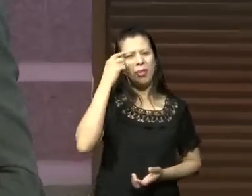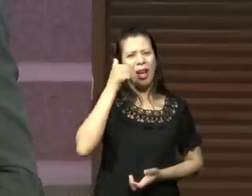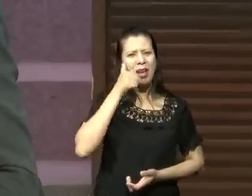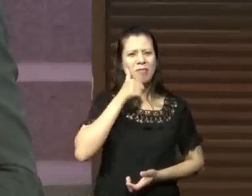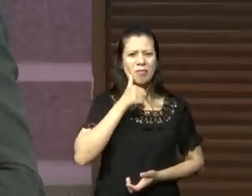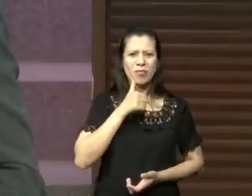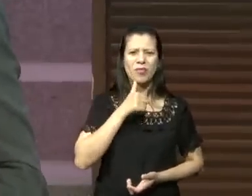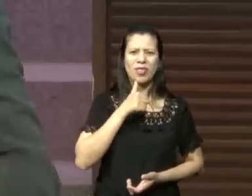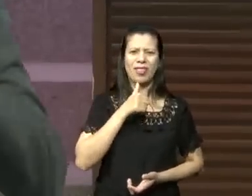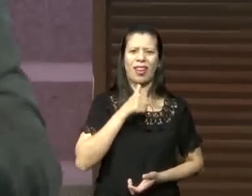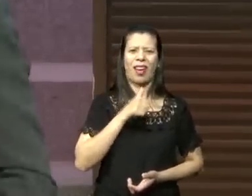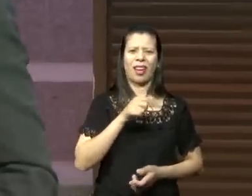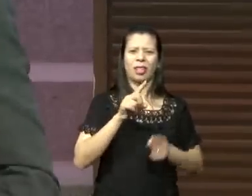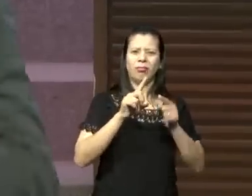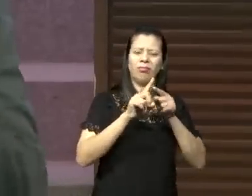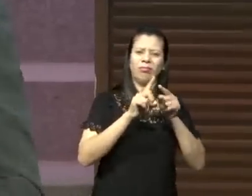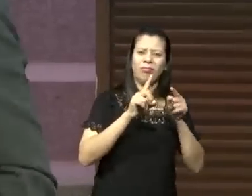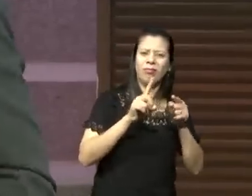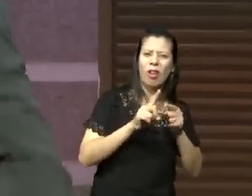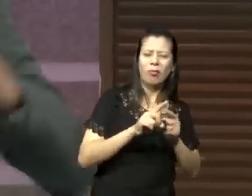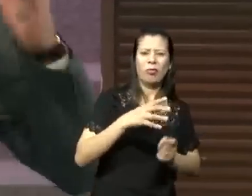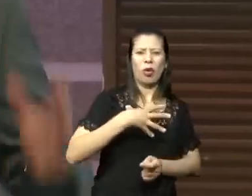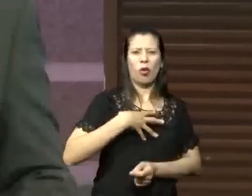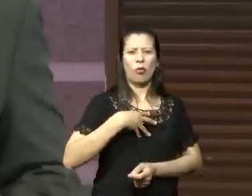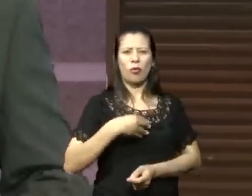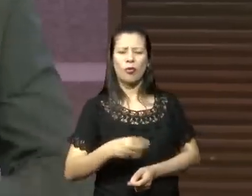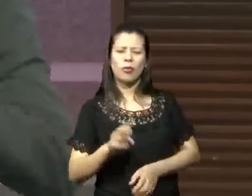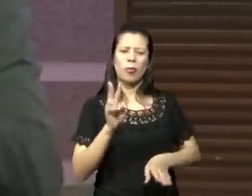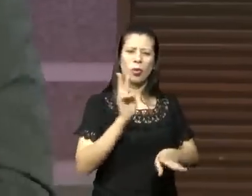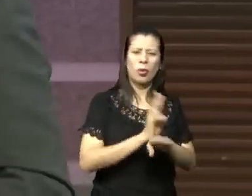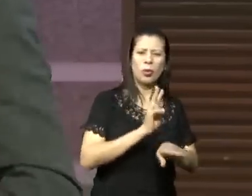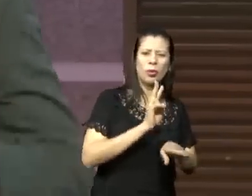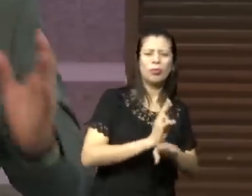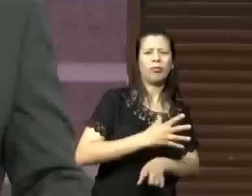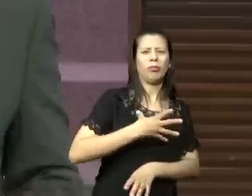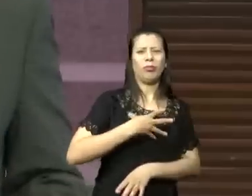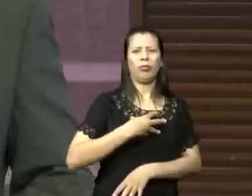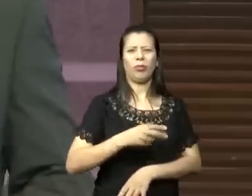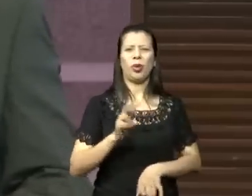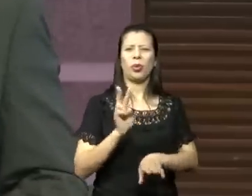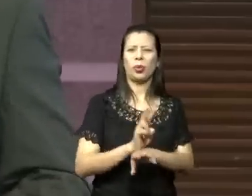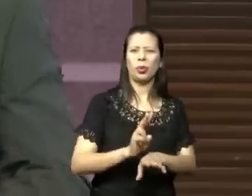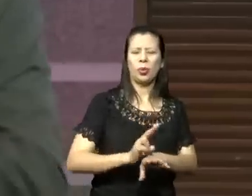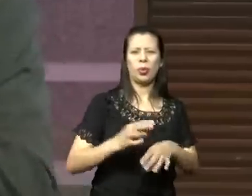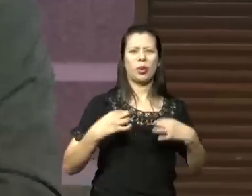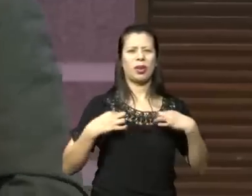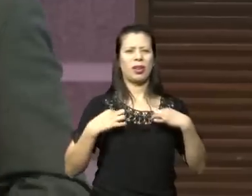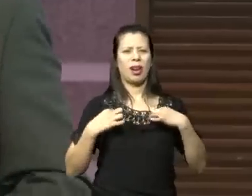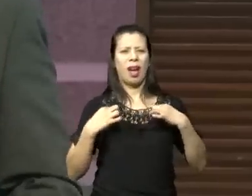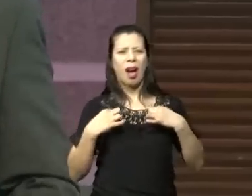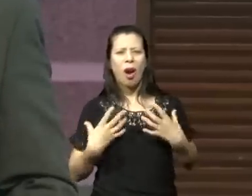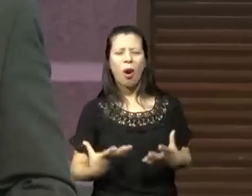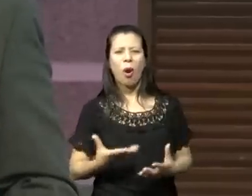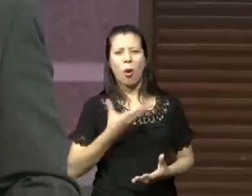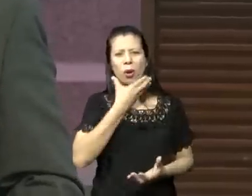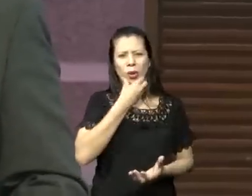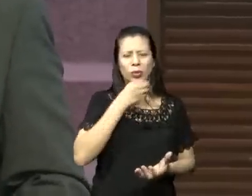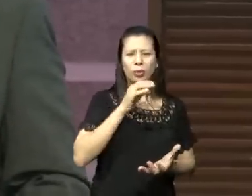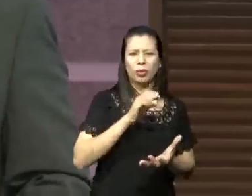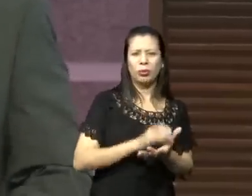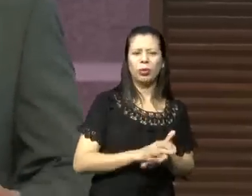sangue em casa no trabalho cuidando dos filhos do alimento da roupa do esposo